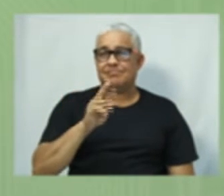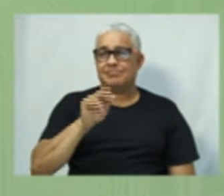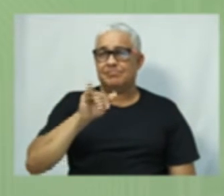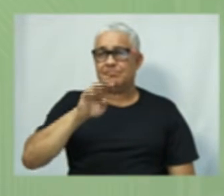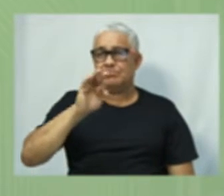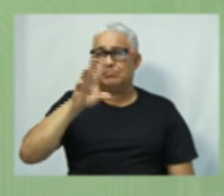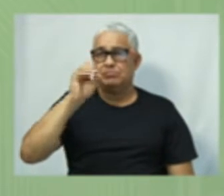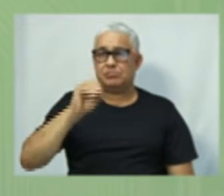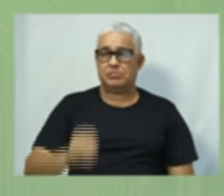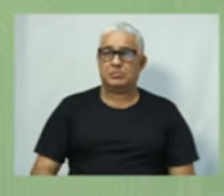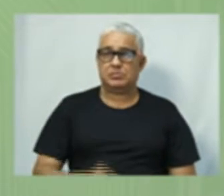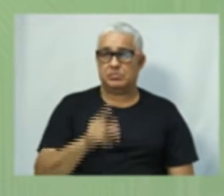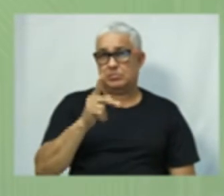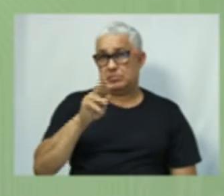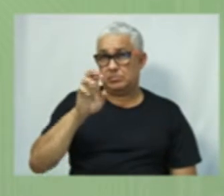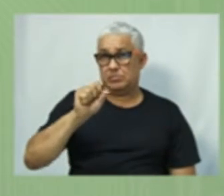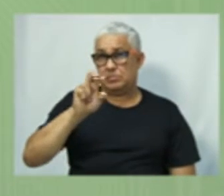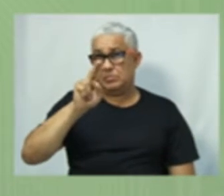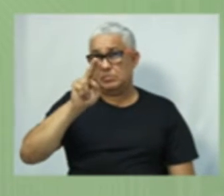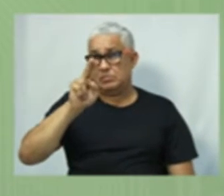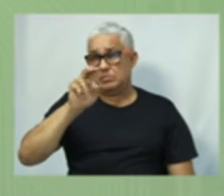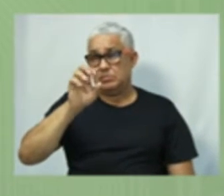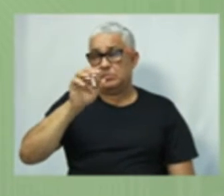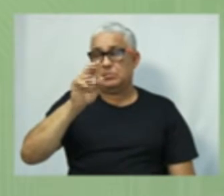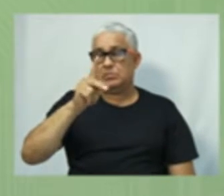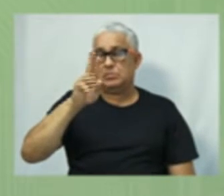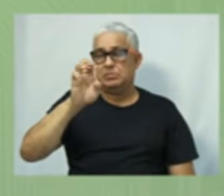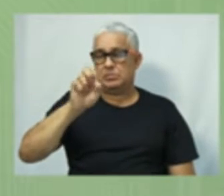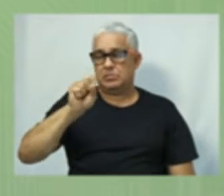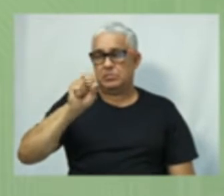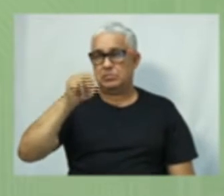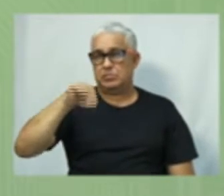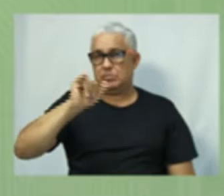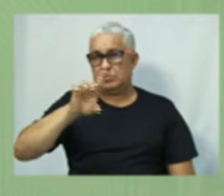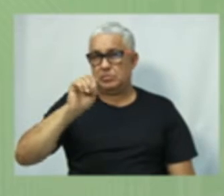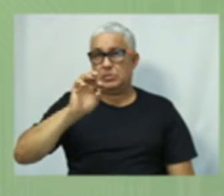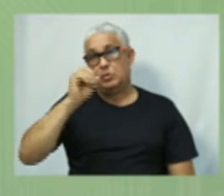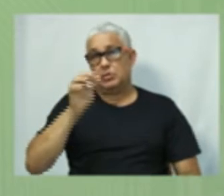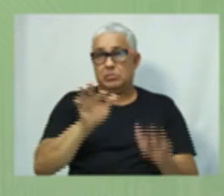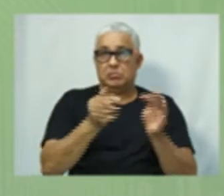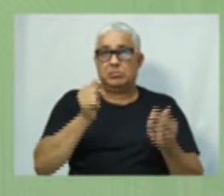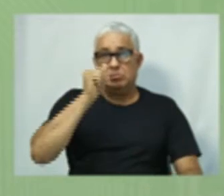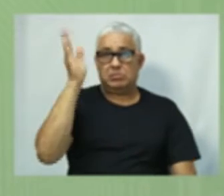O lucro presumido ou o Simples Nacional? Vamos fazer uma comparação?